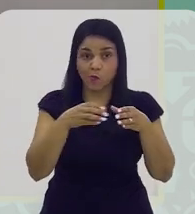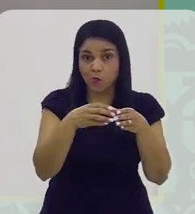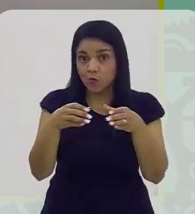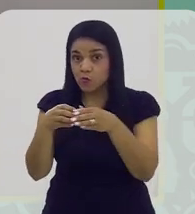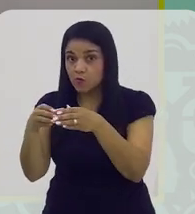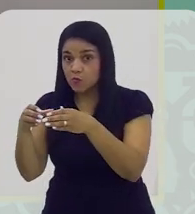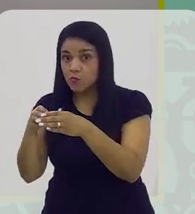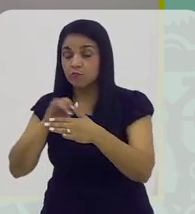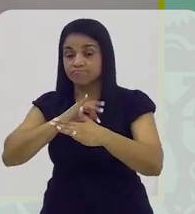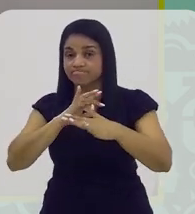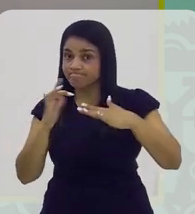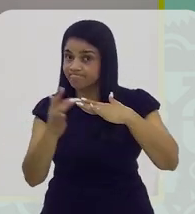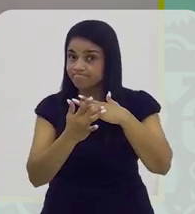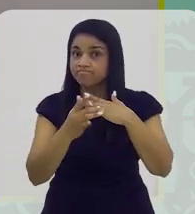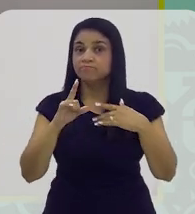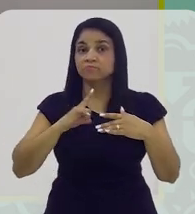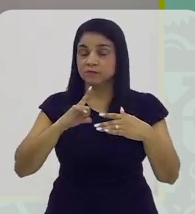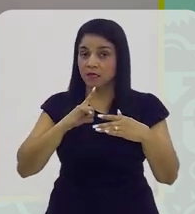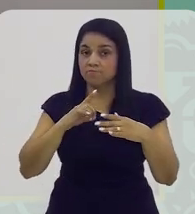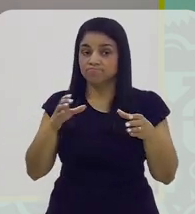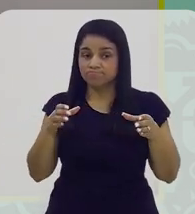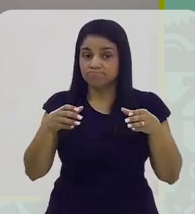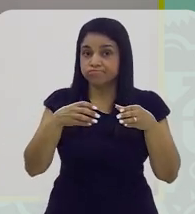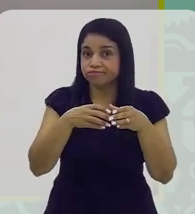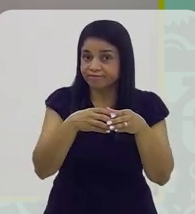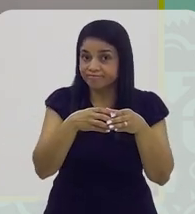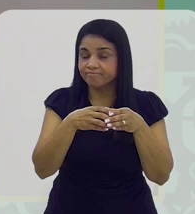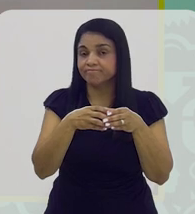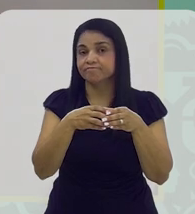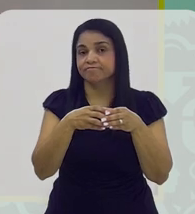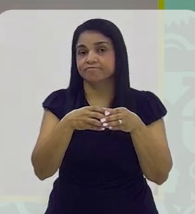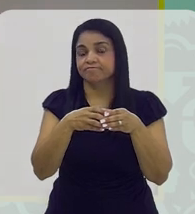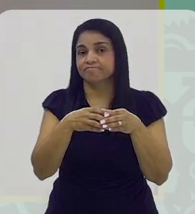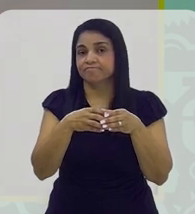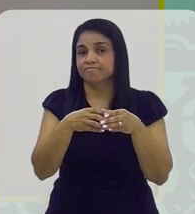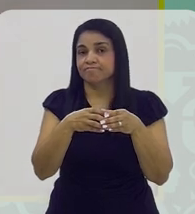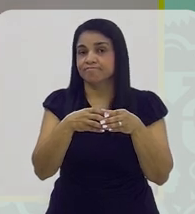redes sociais e que são subcomunidades